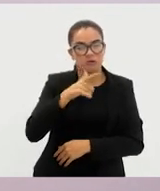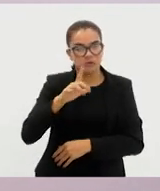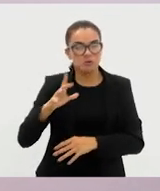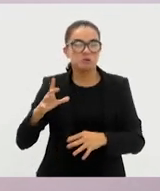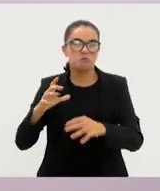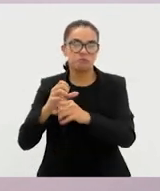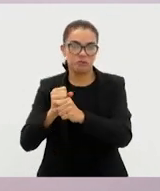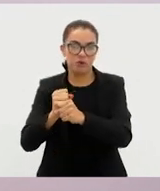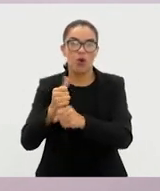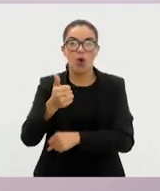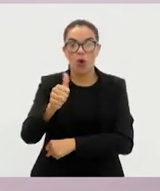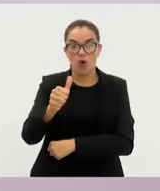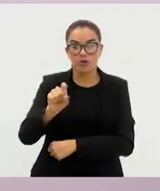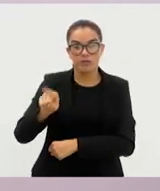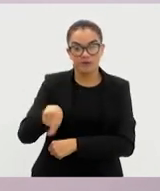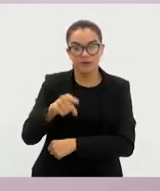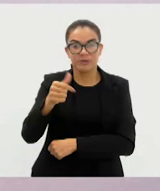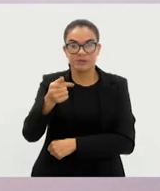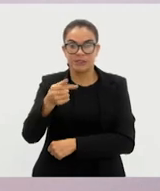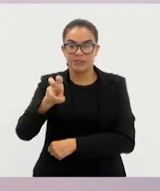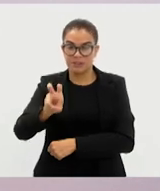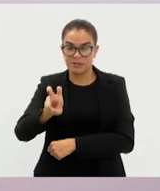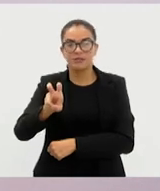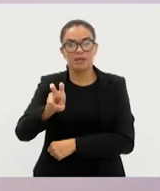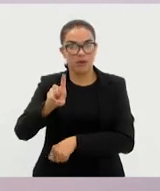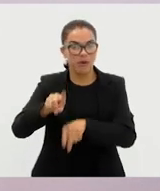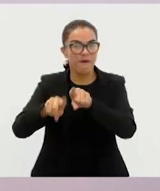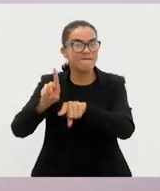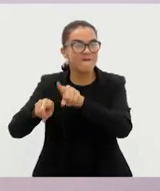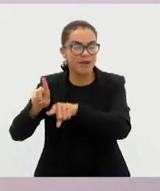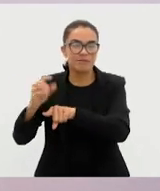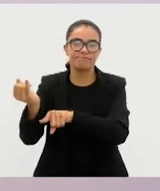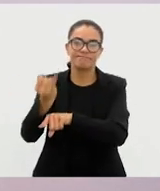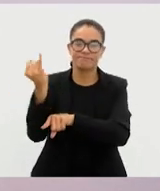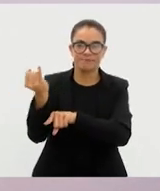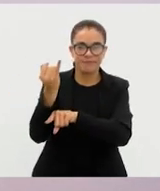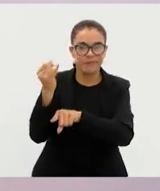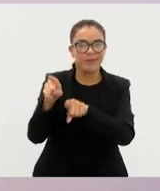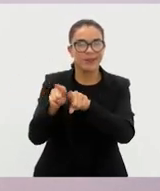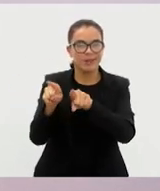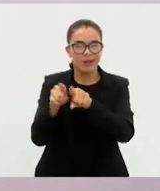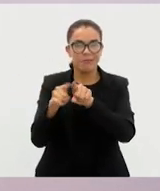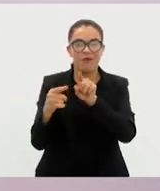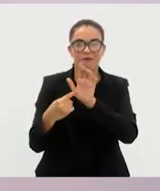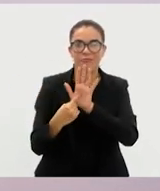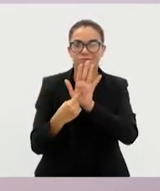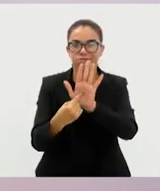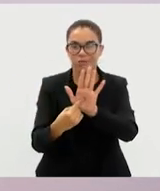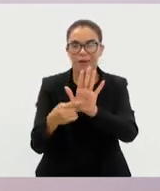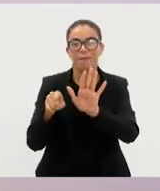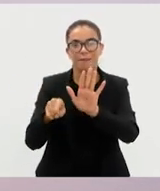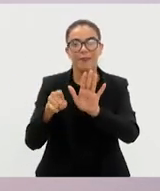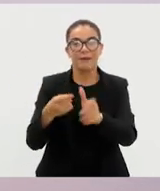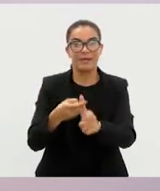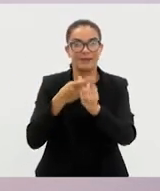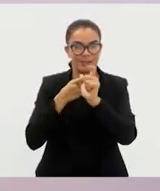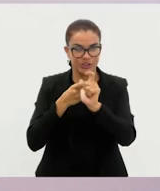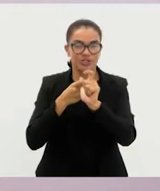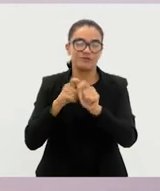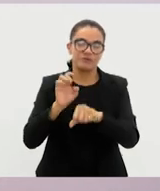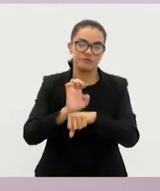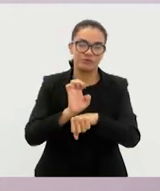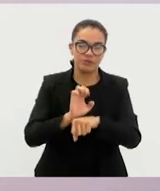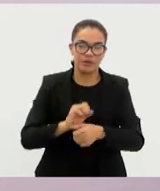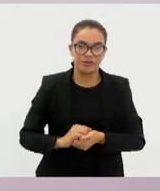o exercício em 11,75, é uma variável muito importante, ela vai se refletir no nosso resultado nominal e nossa dívida também, na dívida do